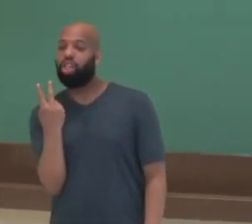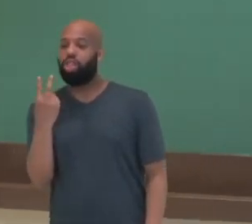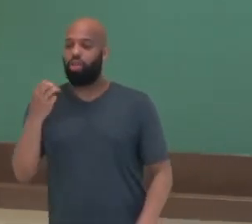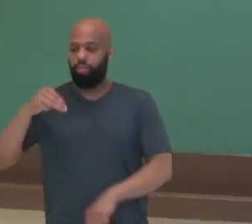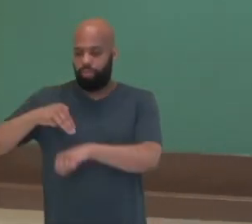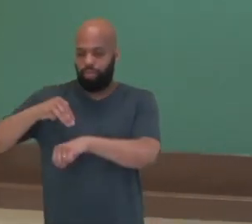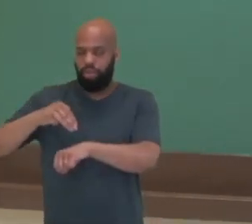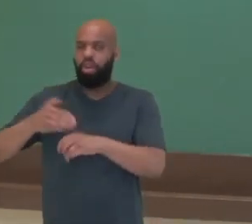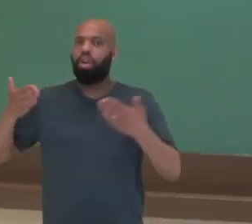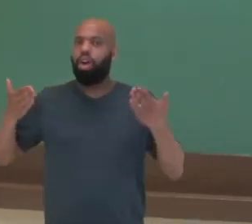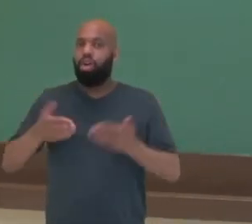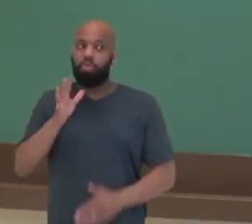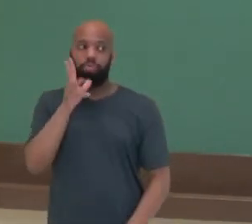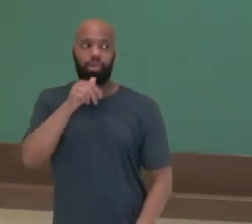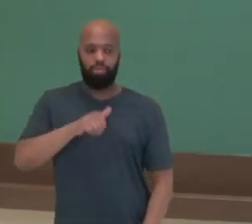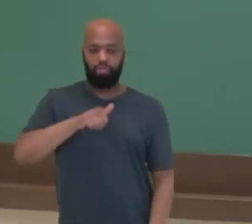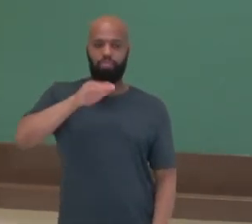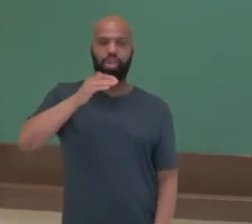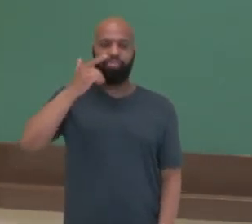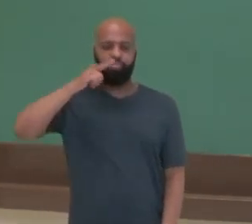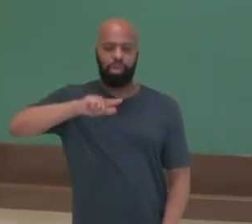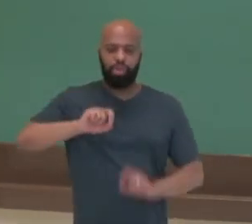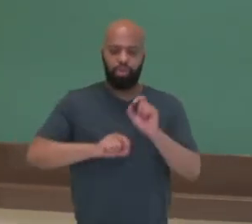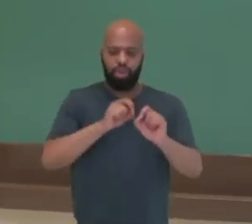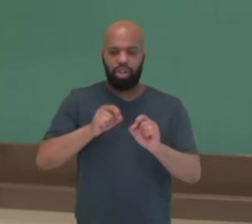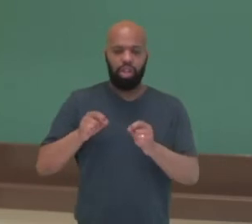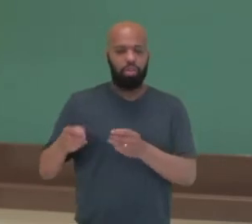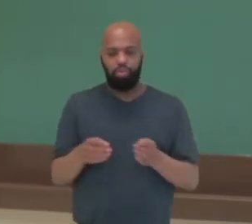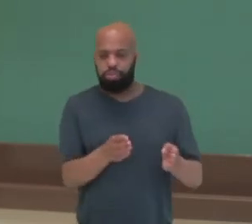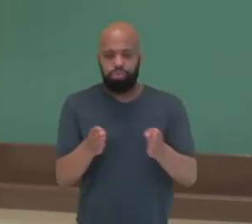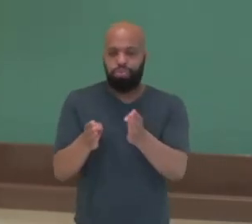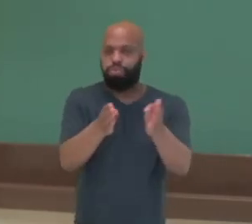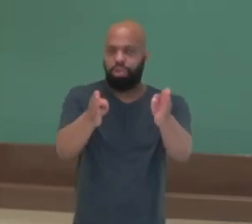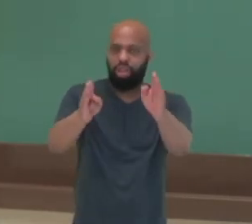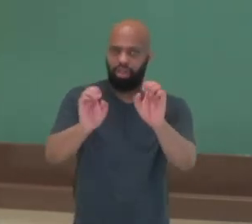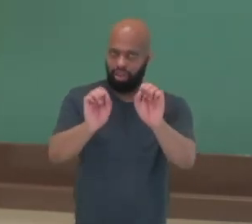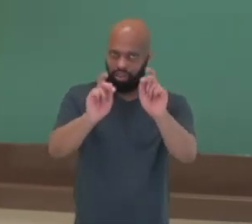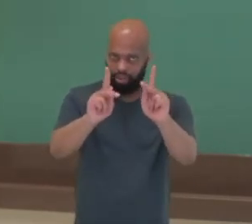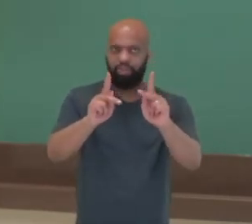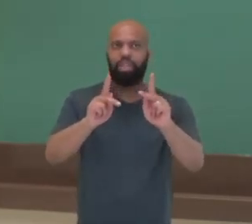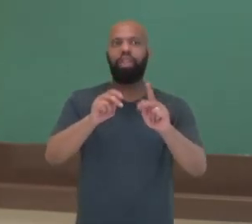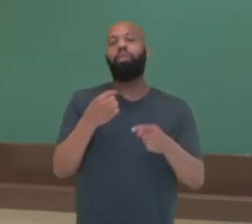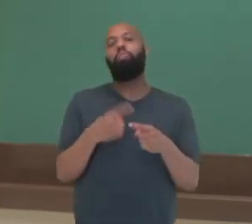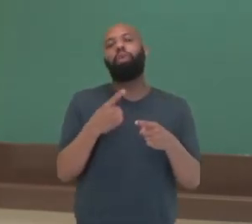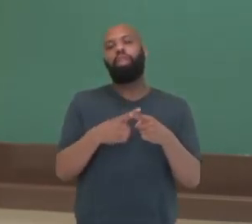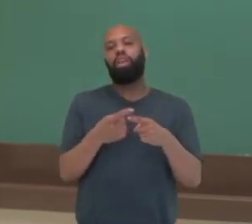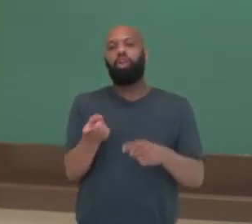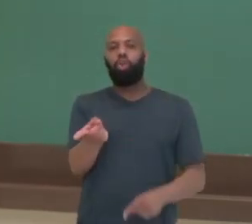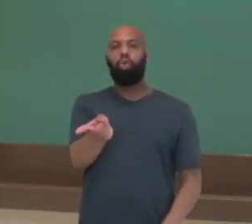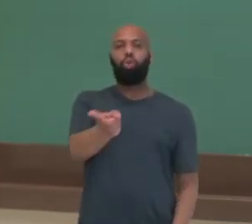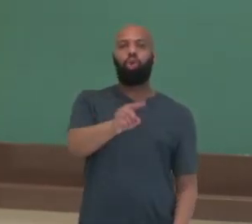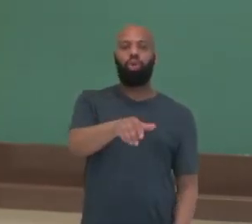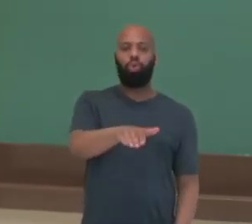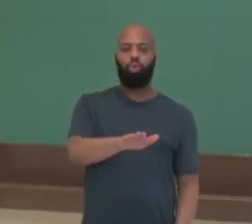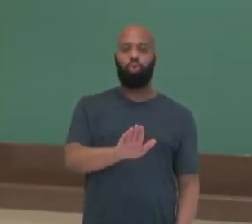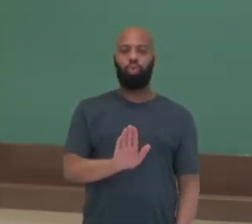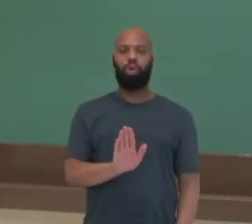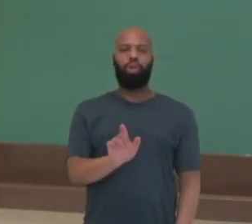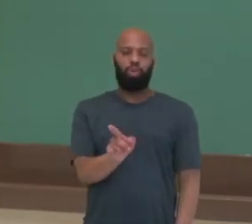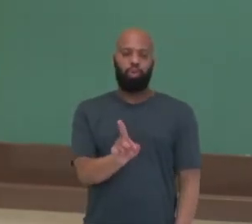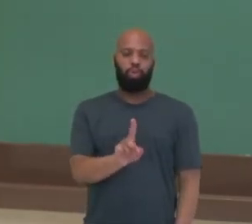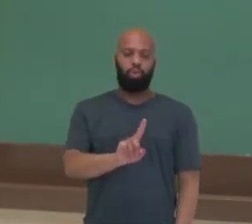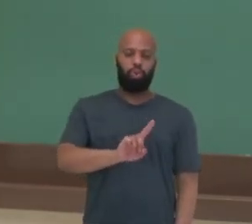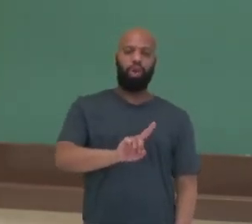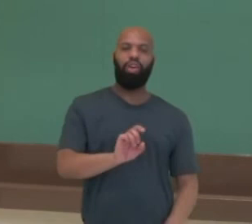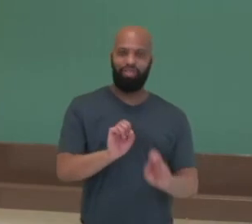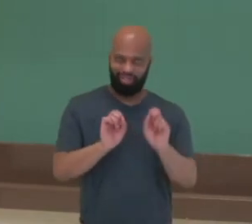eu vou demorar mais para percorrer um determinado percurso, tá? Se eu diminuir